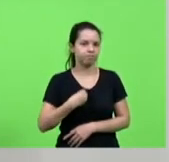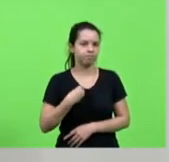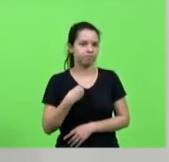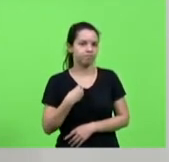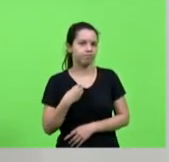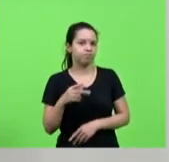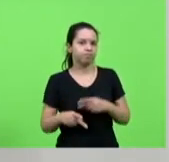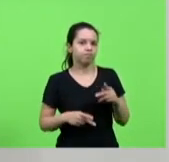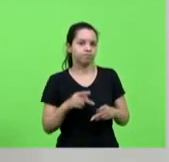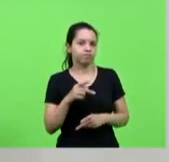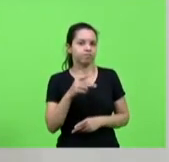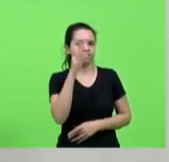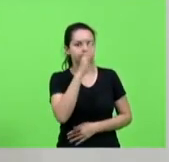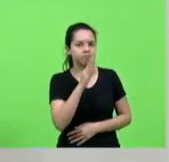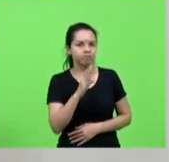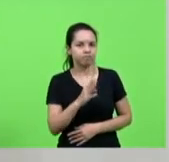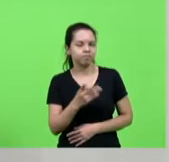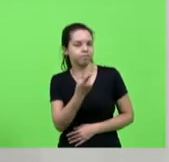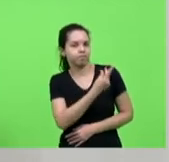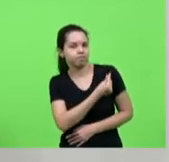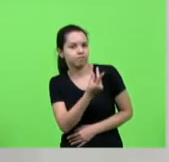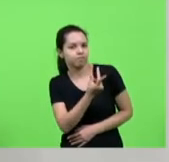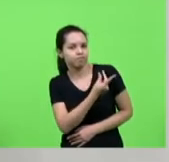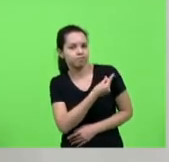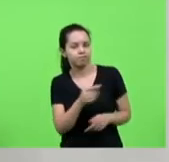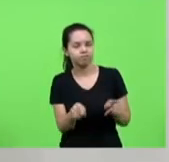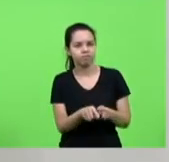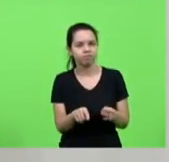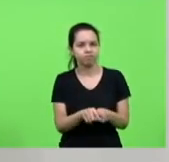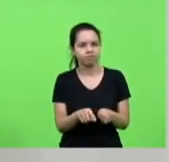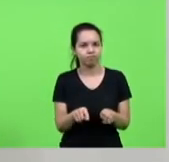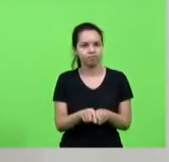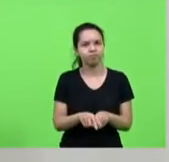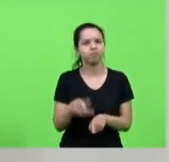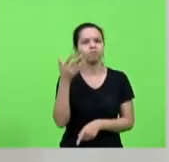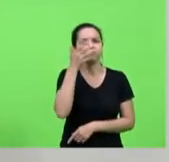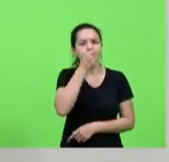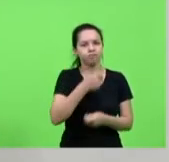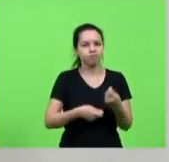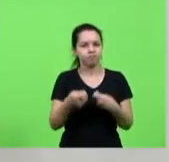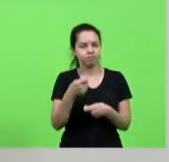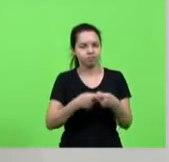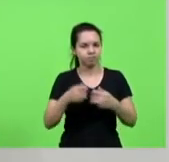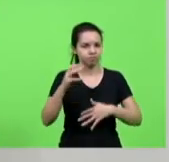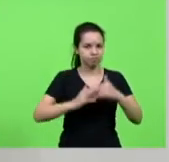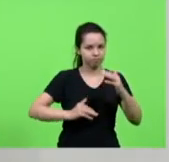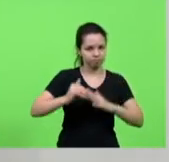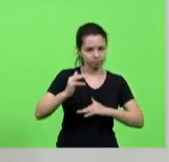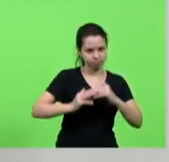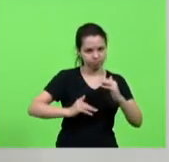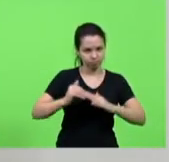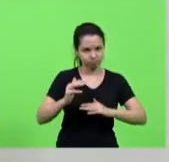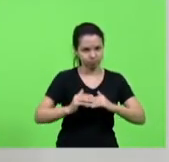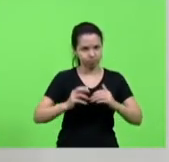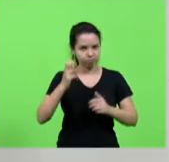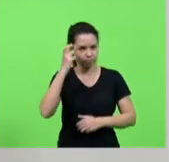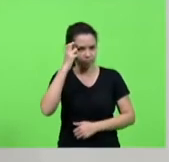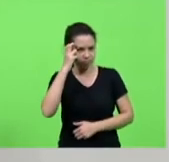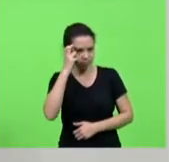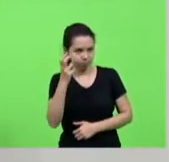com vacinas, e salvar a economia com ações inteligentes e solidárias, não